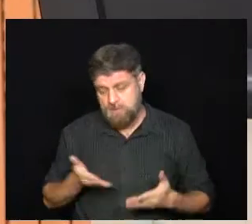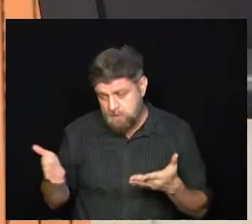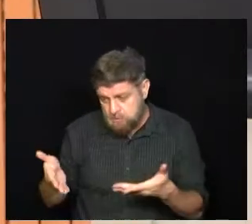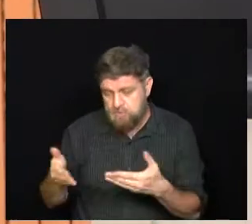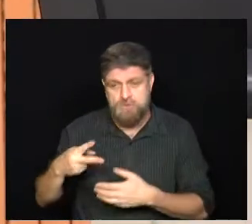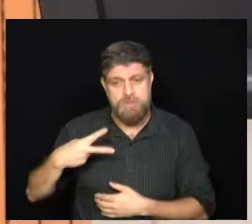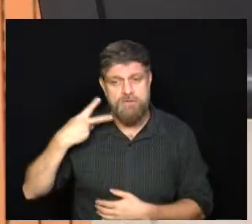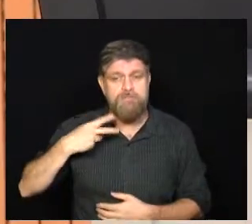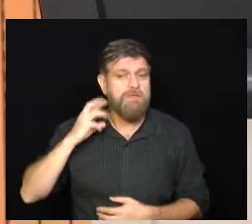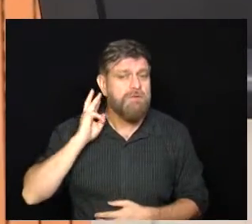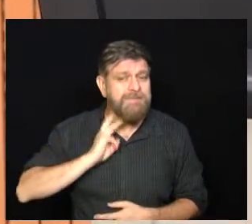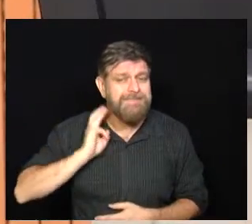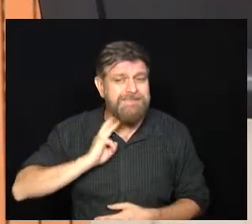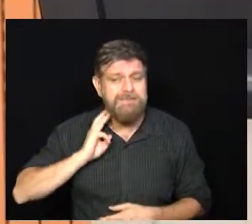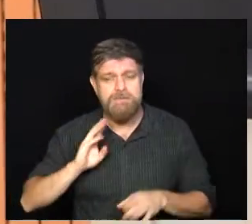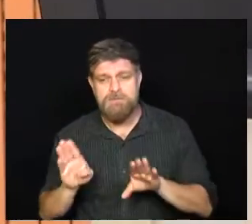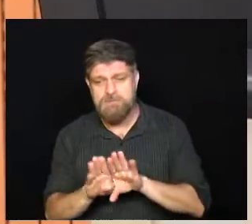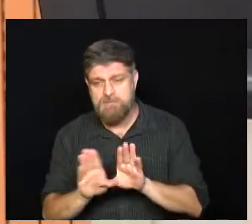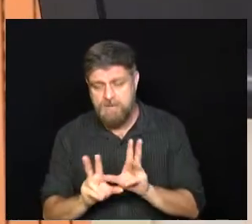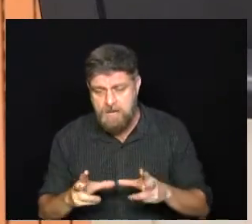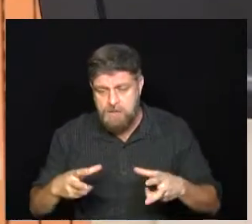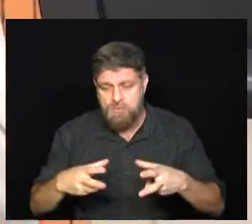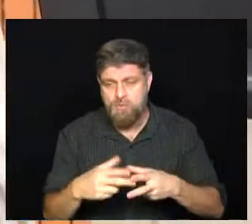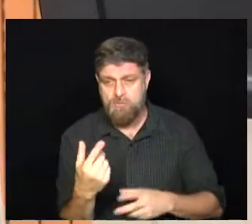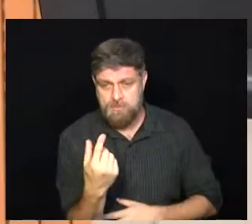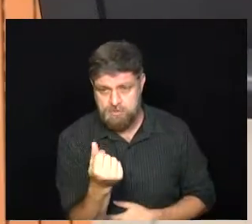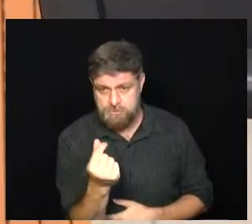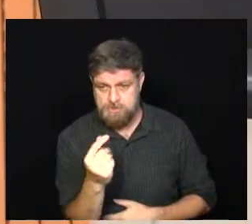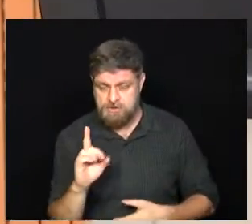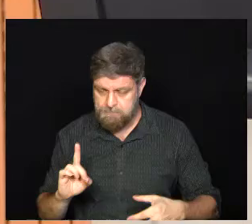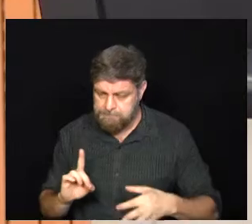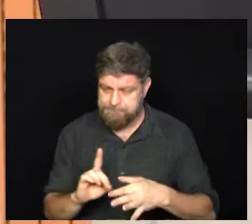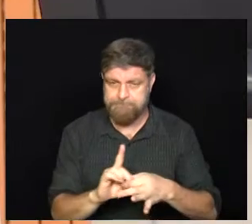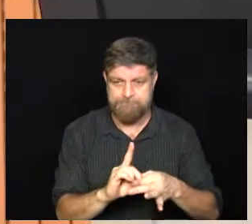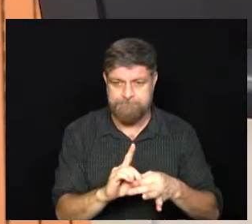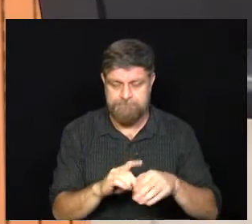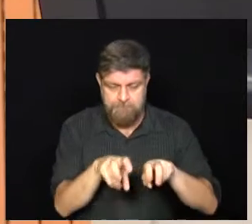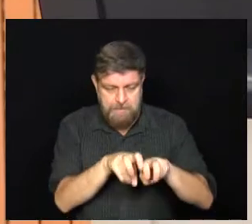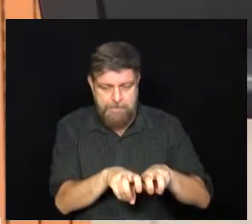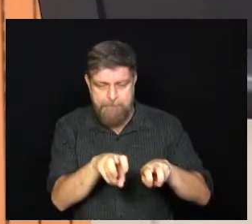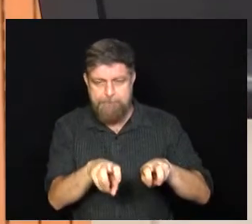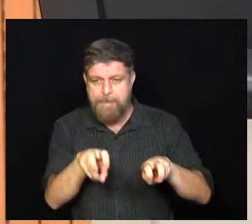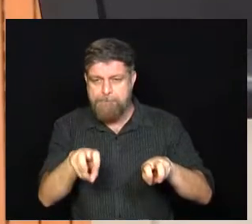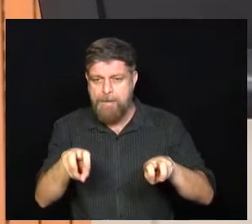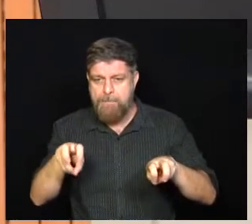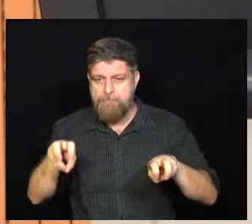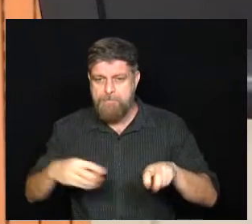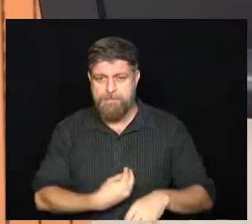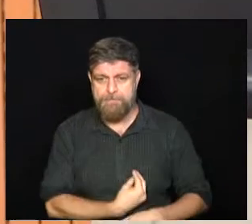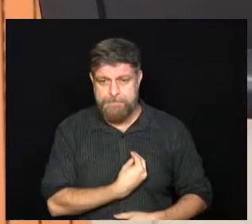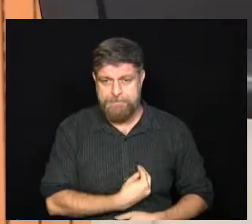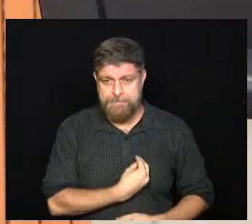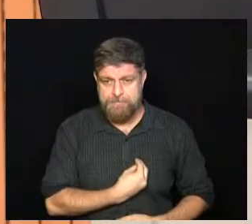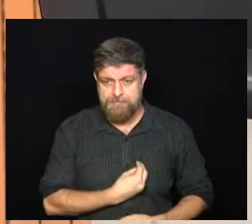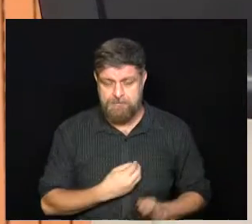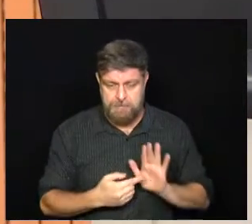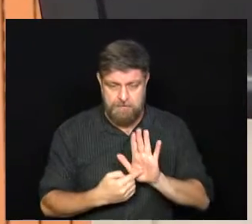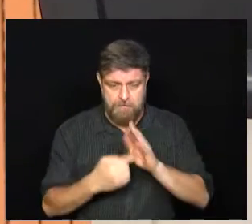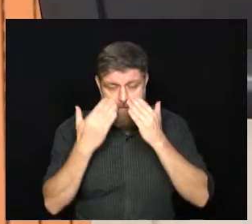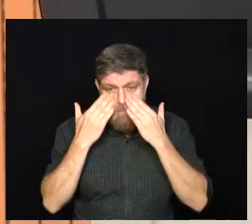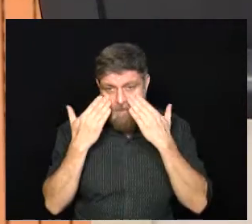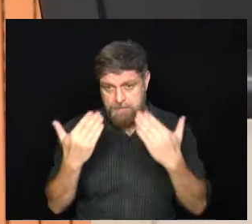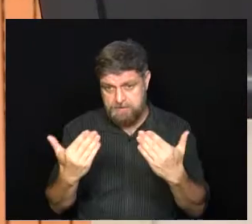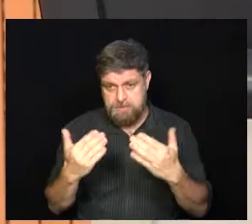Cecílio, que também faz parte da Comissão de Finanças e Orçamento, que também está aqui na mesa, compondo a mesa nessa apresentação. Então,